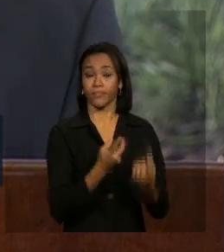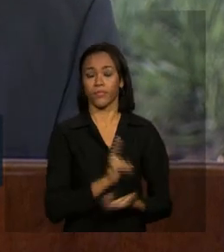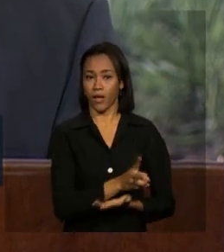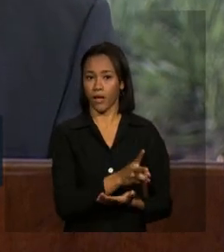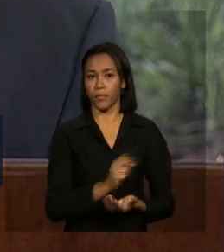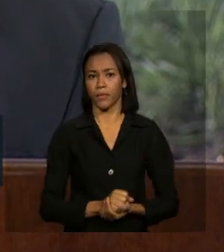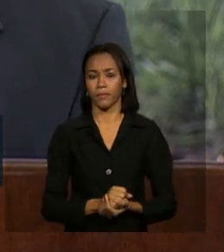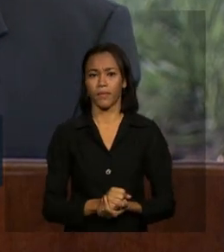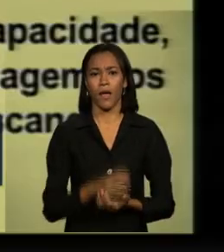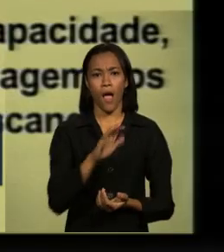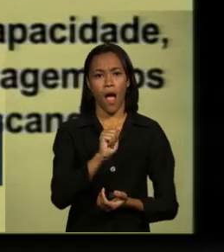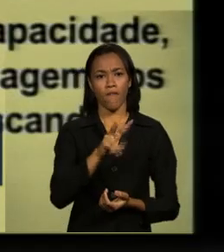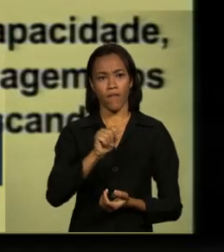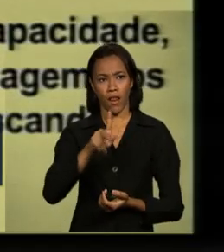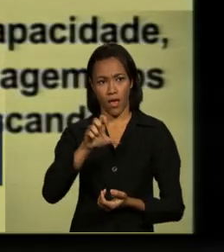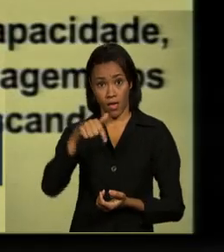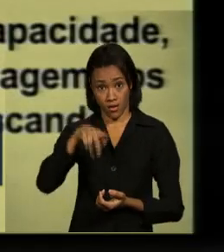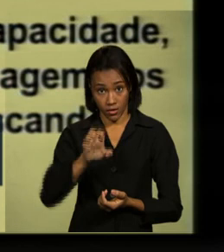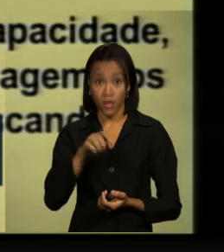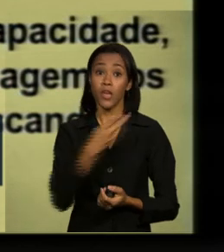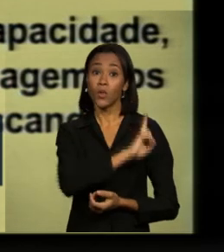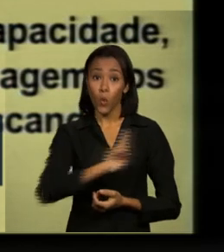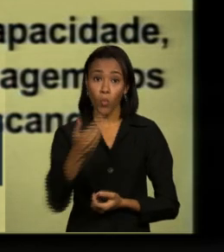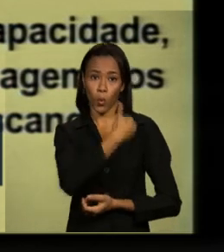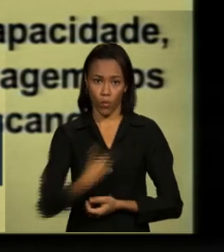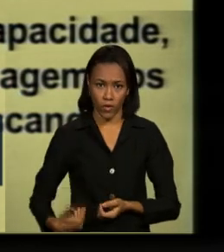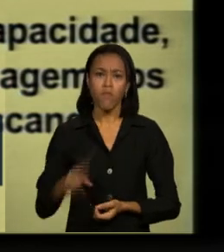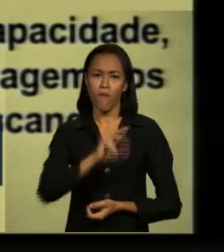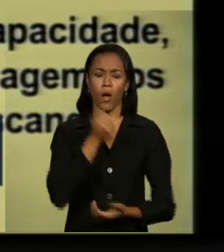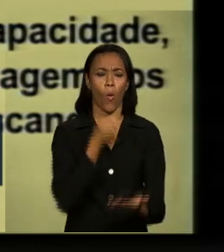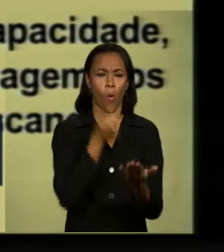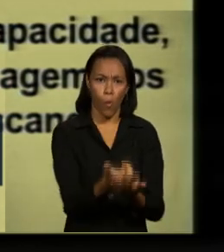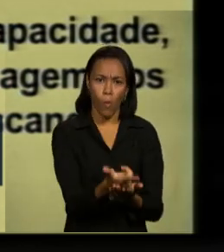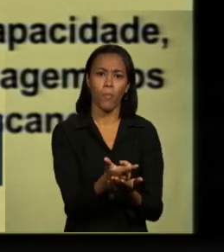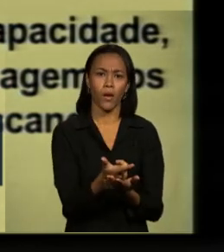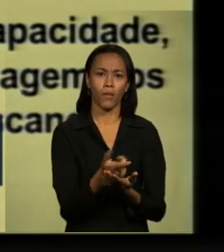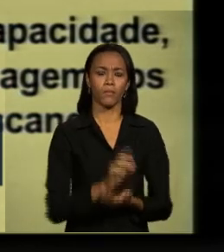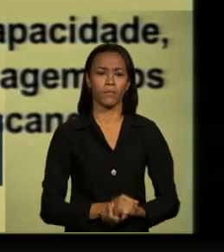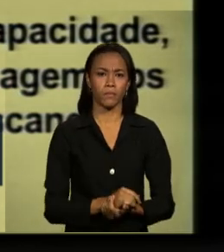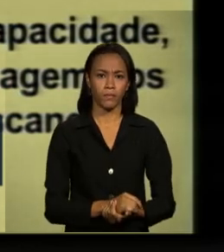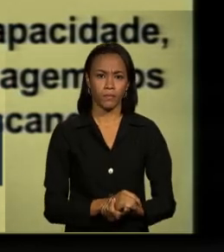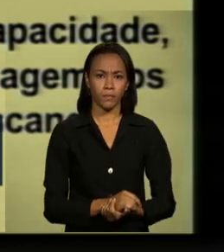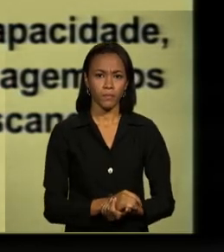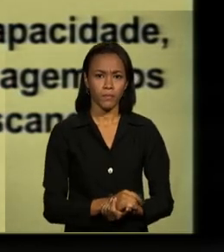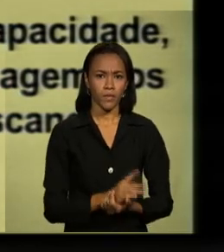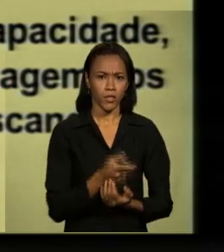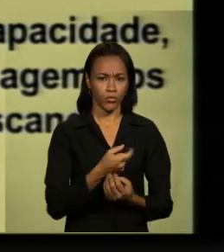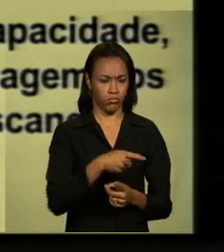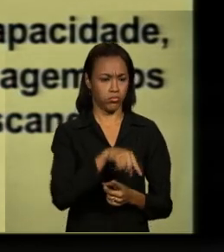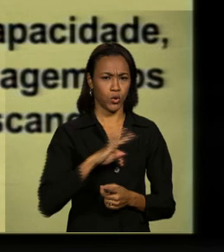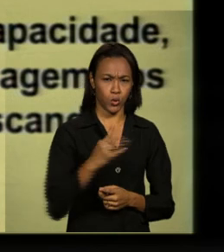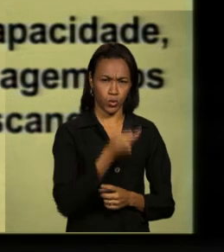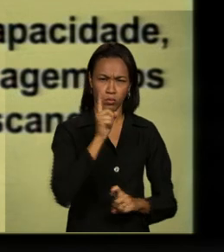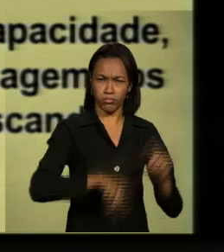a Valec em nome do governo comprará a capacidade integral de